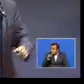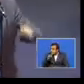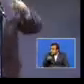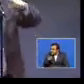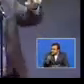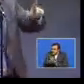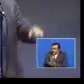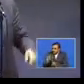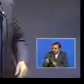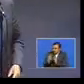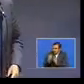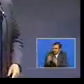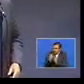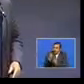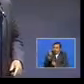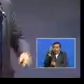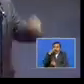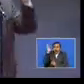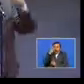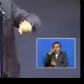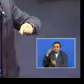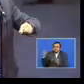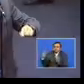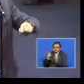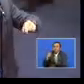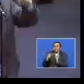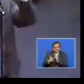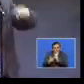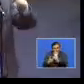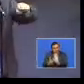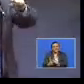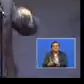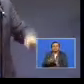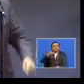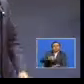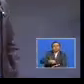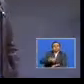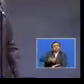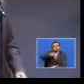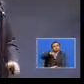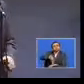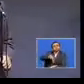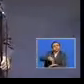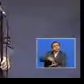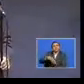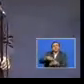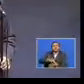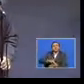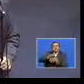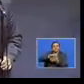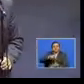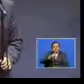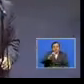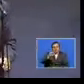olhos, esperneiam dessa maneira e mostram seu viés autoritário, como mostrou aqui o líder do PSDB. Muito obrigado, senhor presidente.